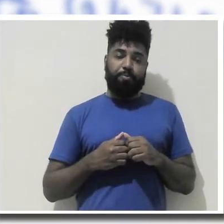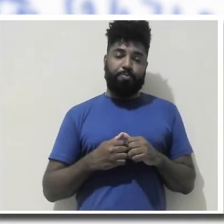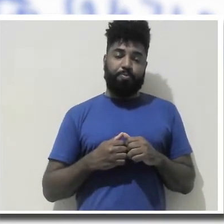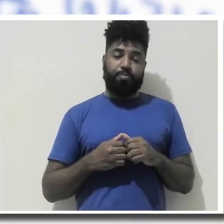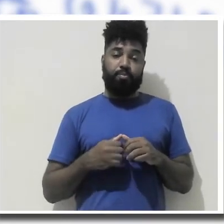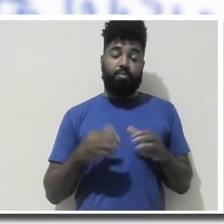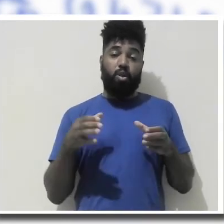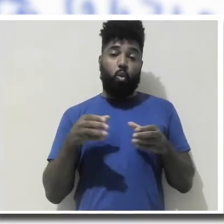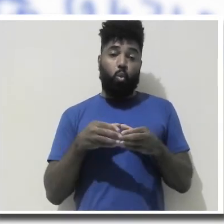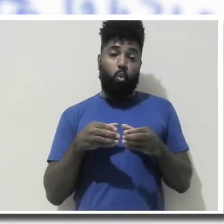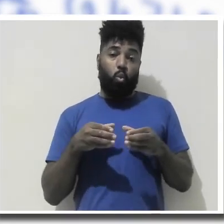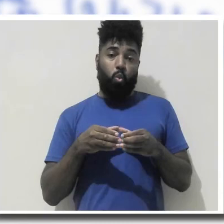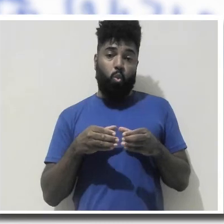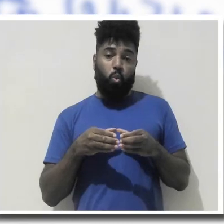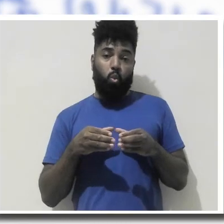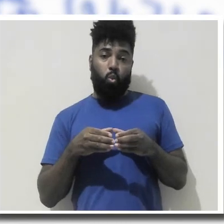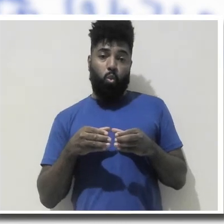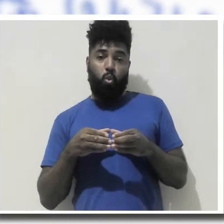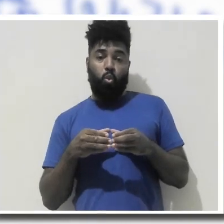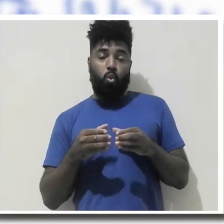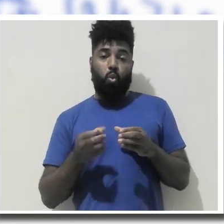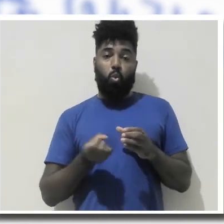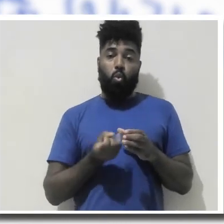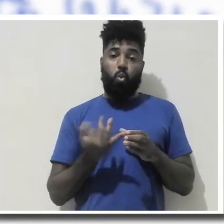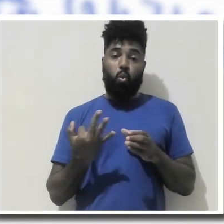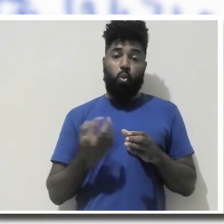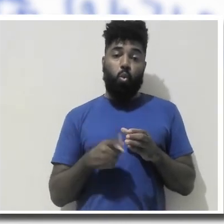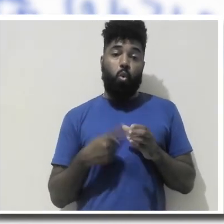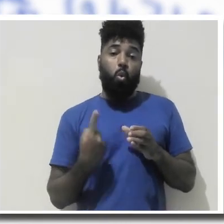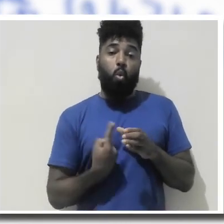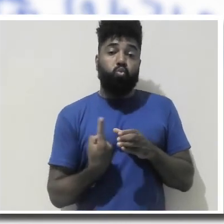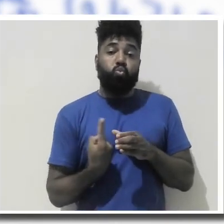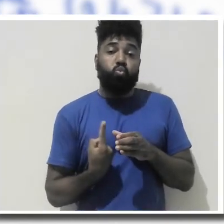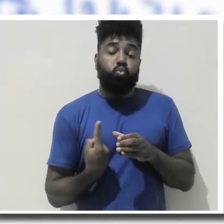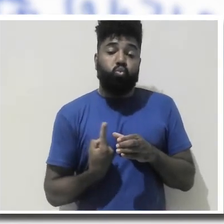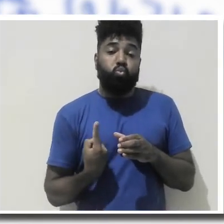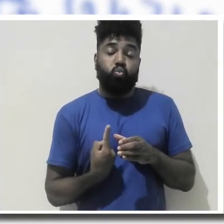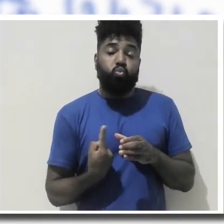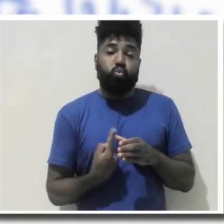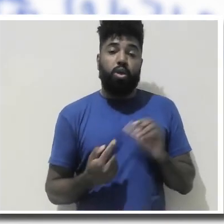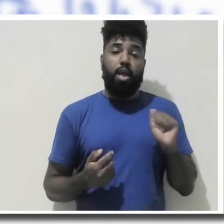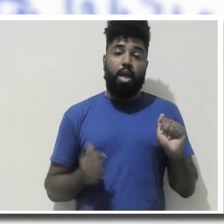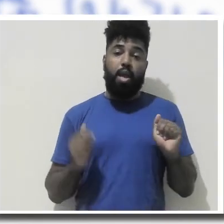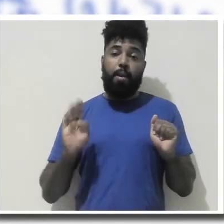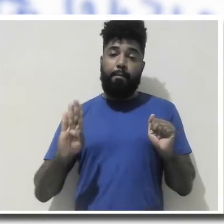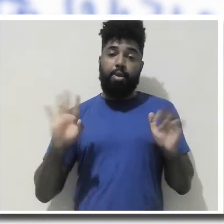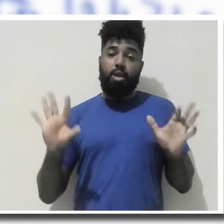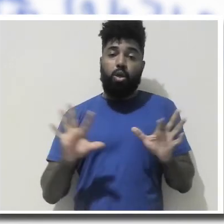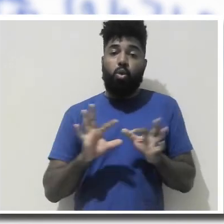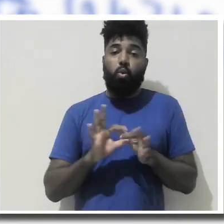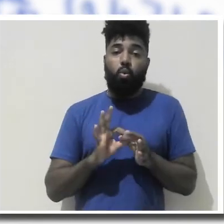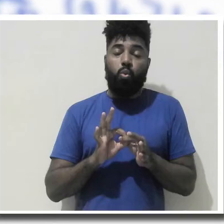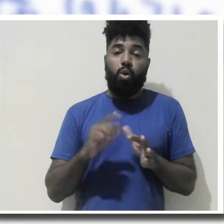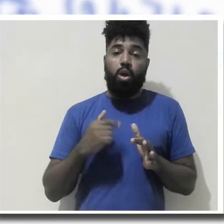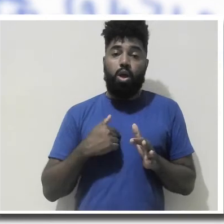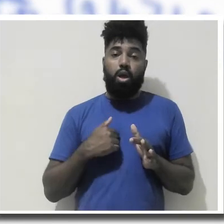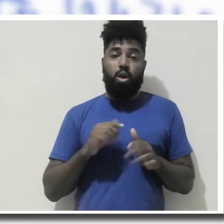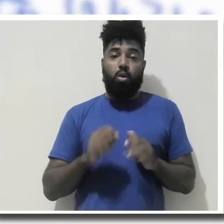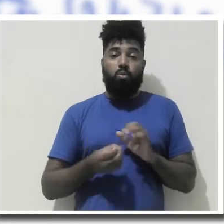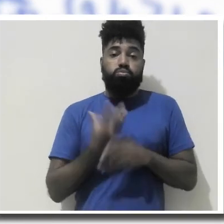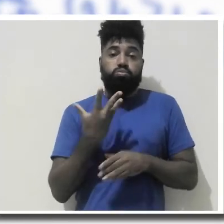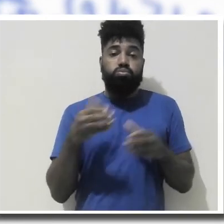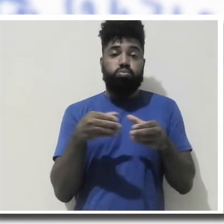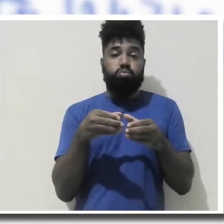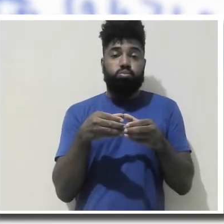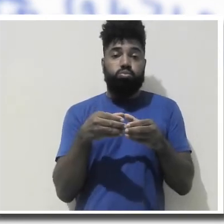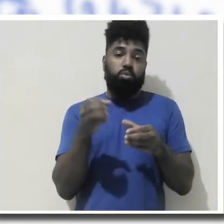Quando um conjunto tem apenas um elemento, então aqui na interseção de A com B, eu criei um novo